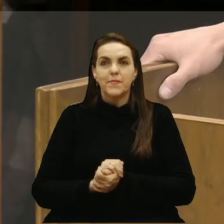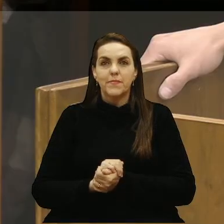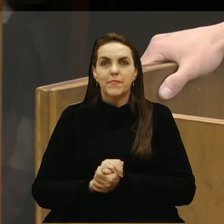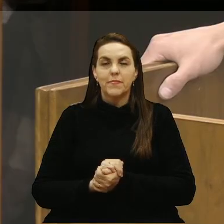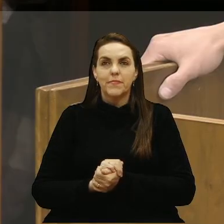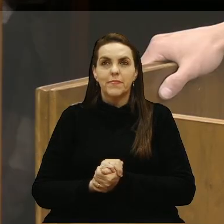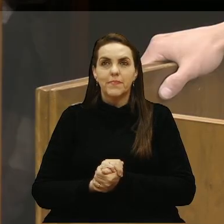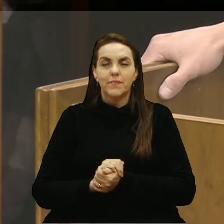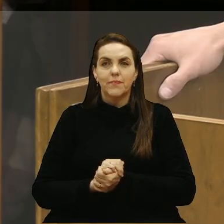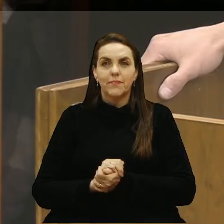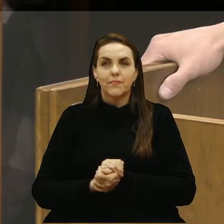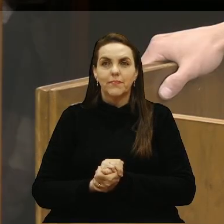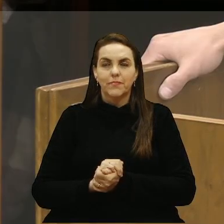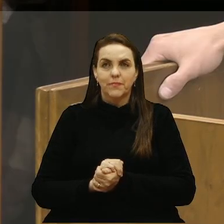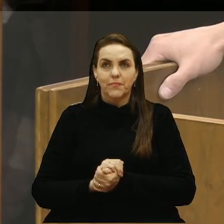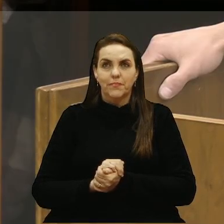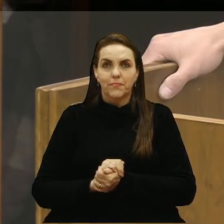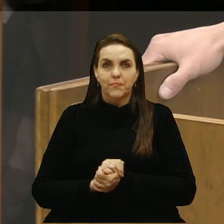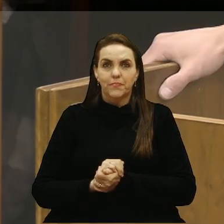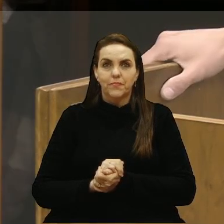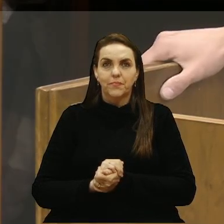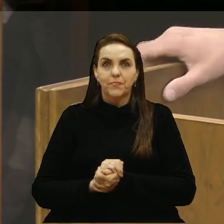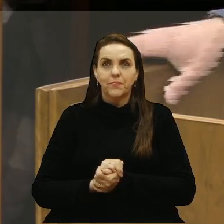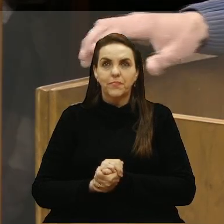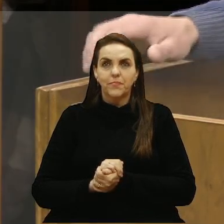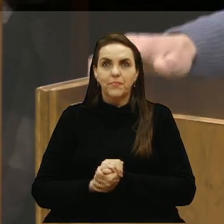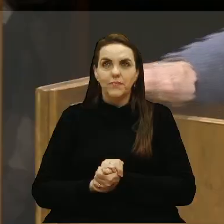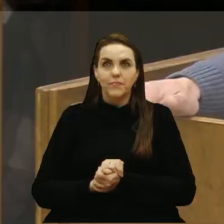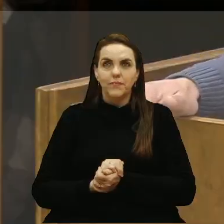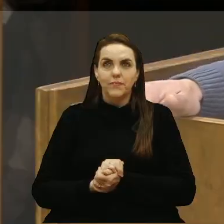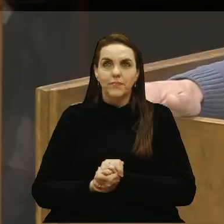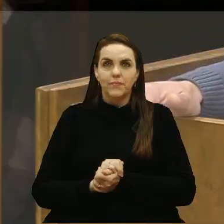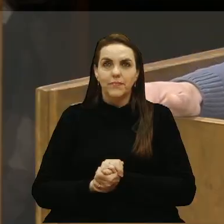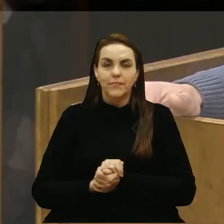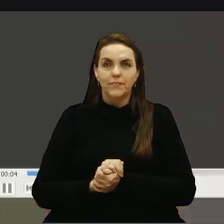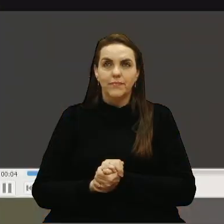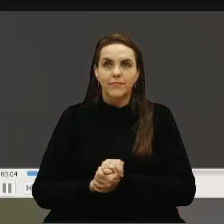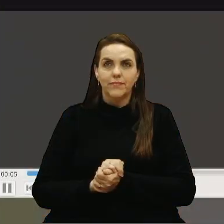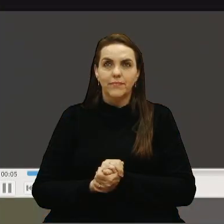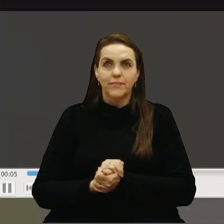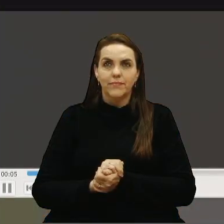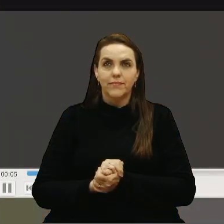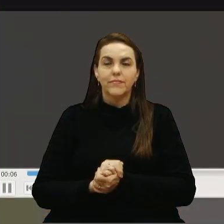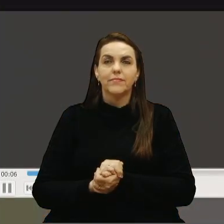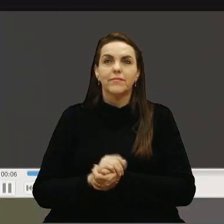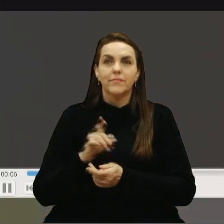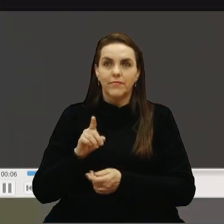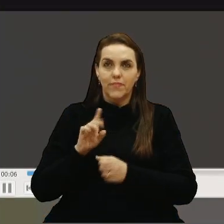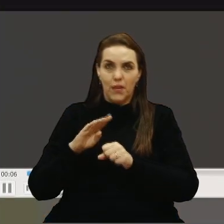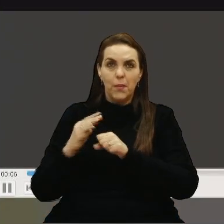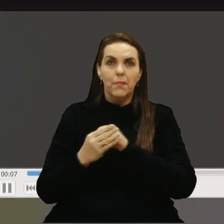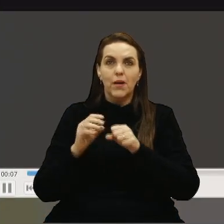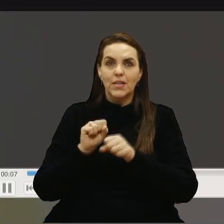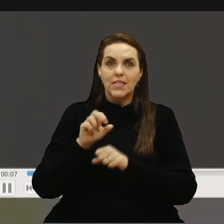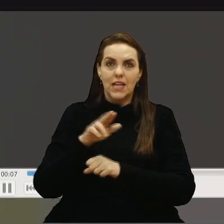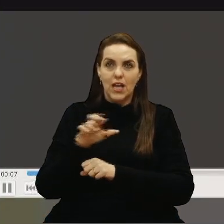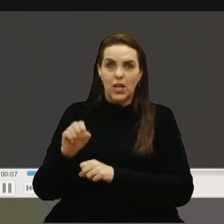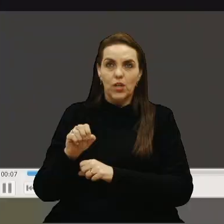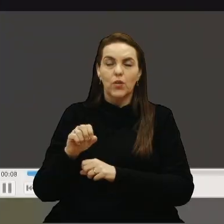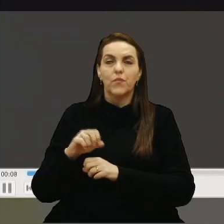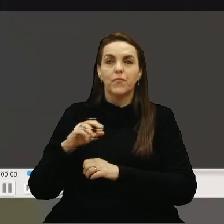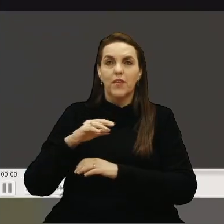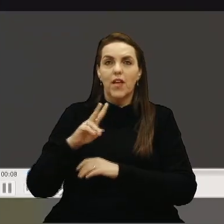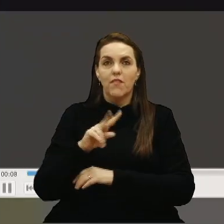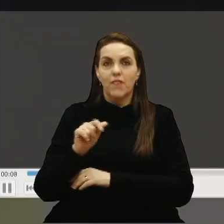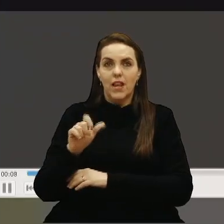Estamos aqui no bairro Serrano nessa tarde de quarta-feira. Só um pouquinho, por gentileza. Diversas demandas. Tanto aqui na Vila Sapo, né, a questão da remoção